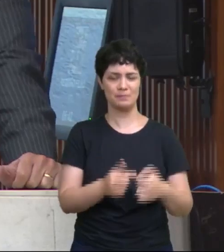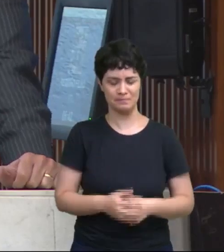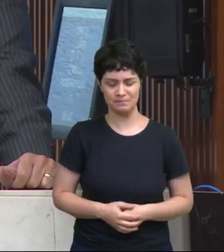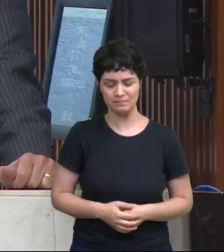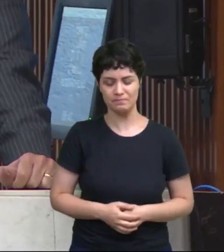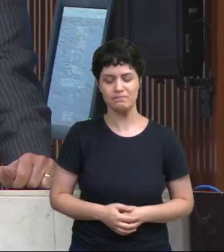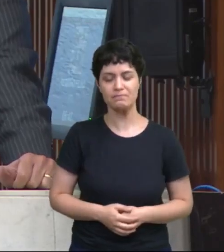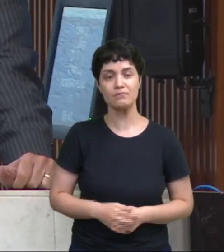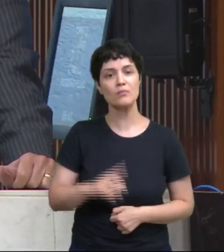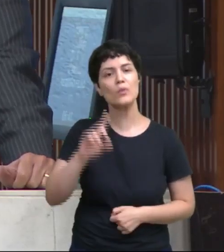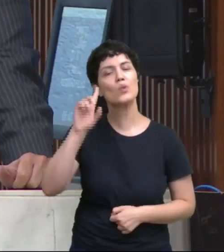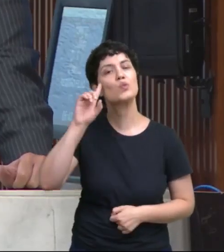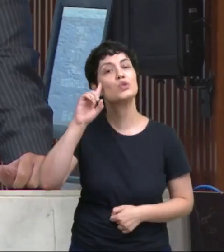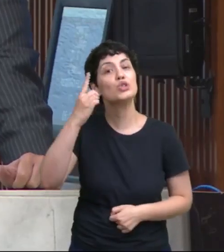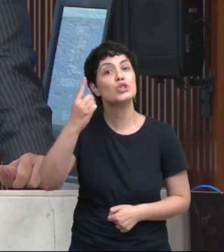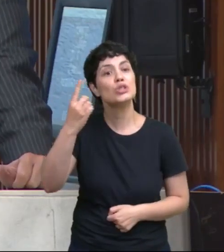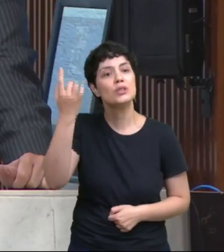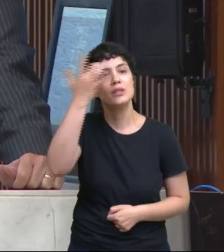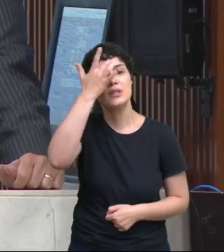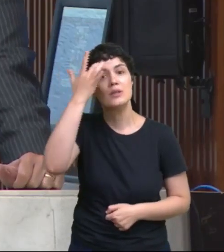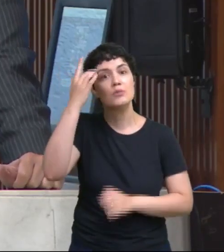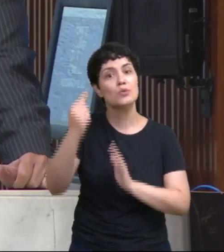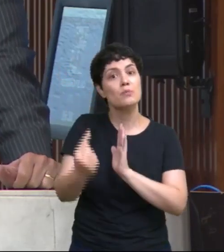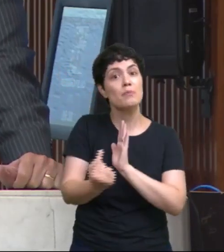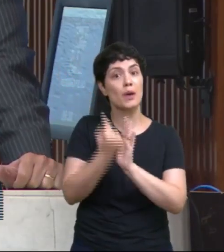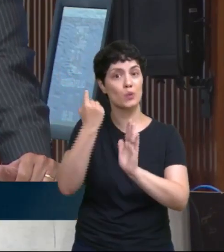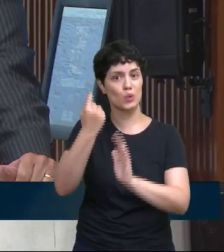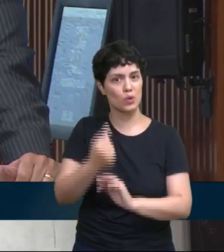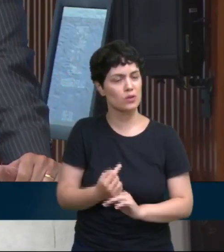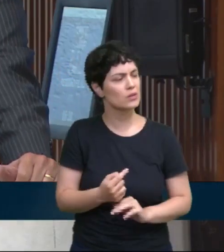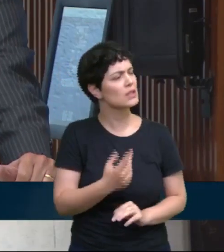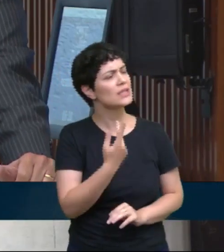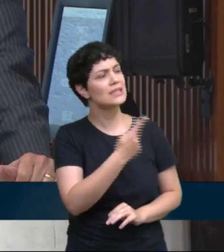perguntaram qual é o seu maior medo.